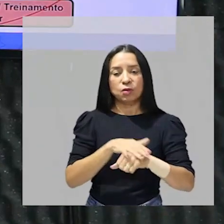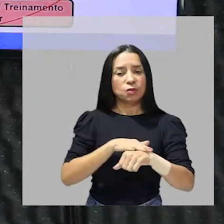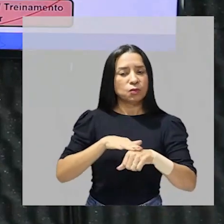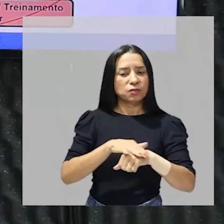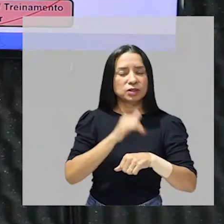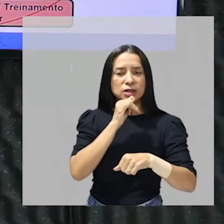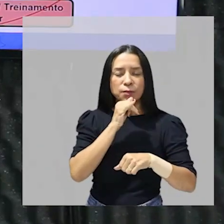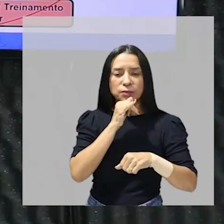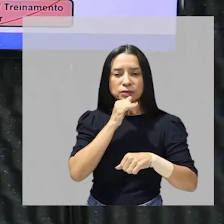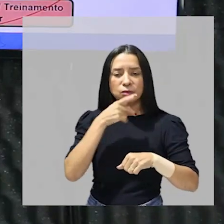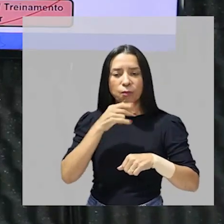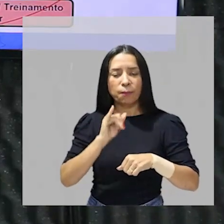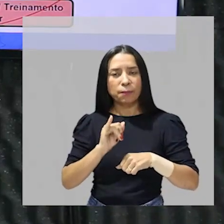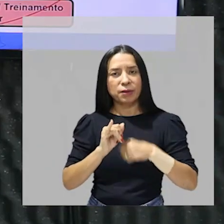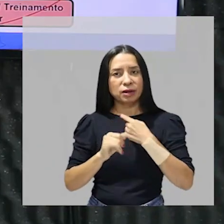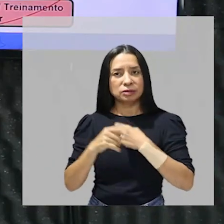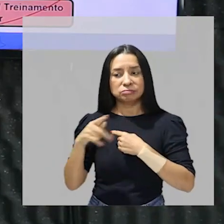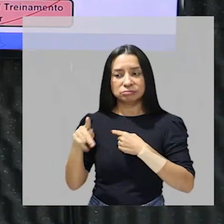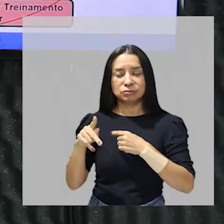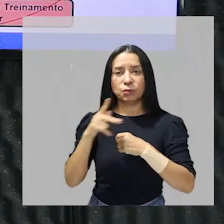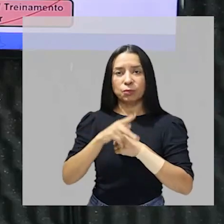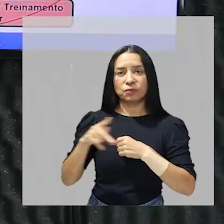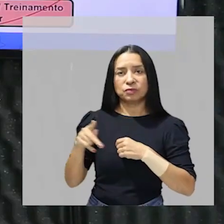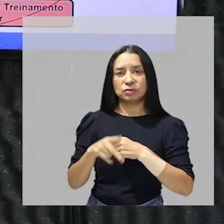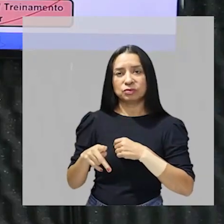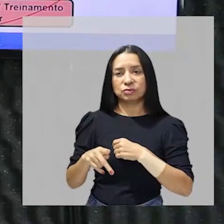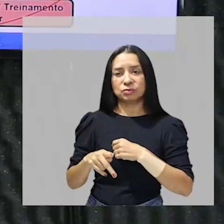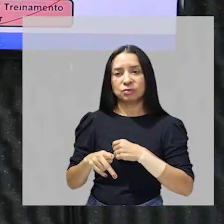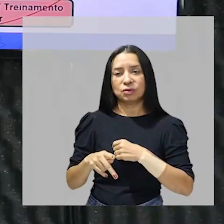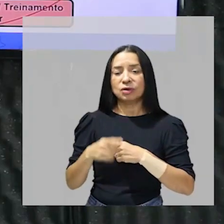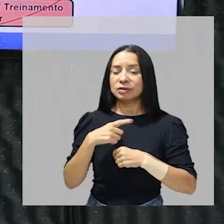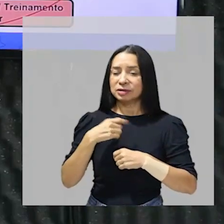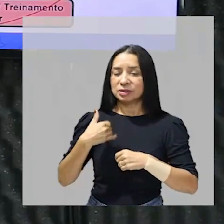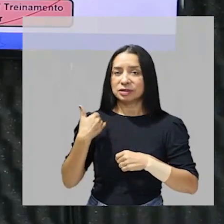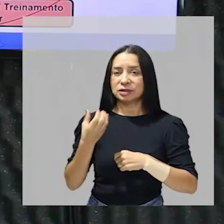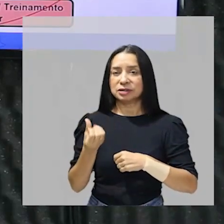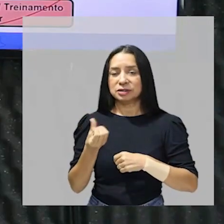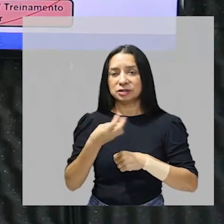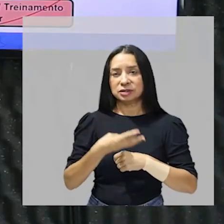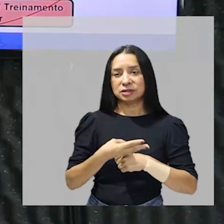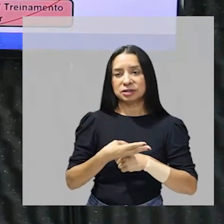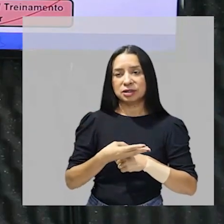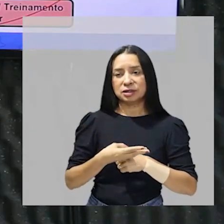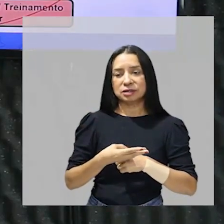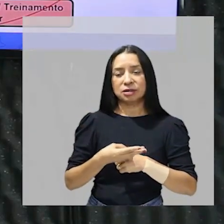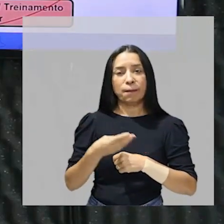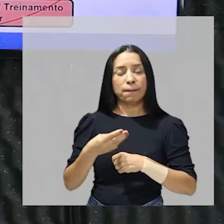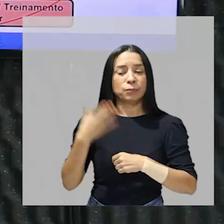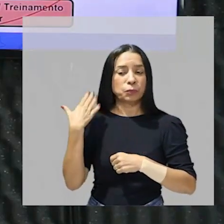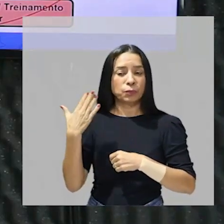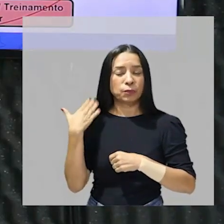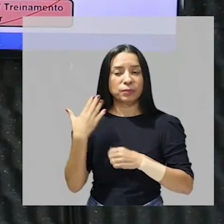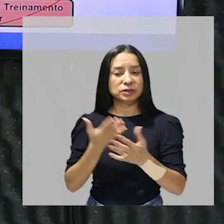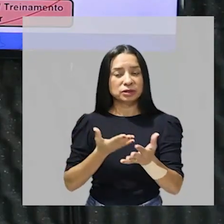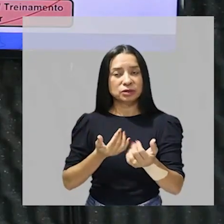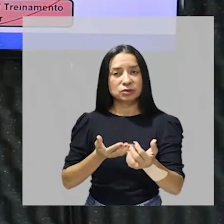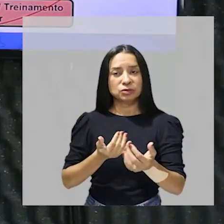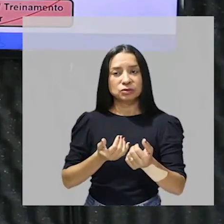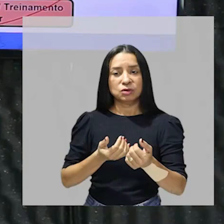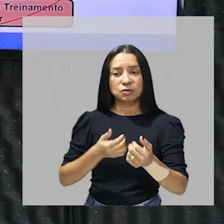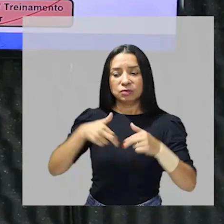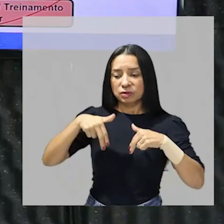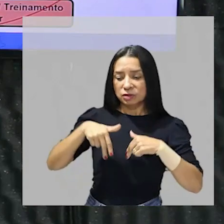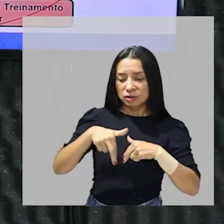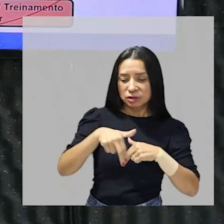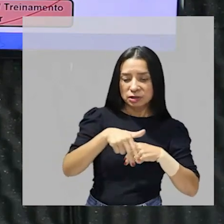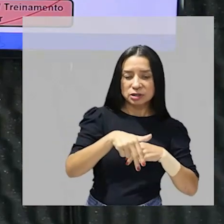papai hoje tem 63 anos de idade, mas a época da juventude dele, com seus 20 anos, quando ele ia, se deslocava para a academia,